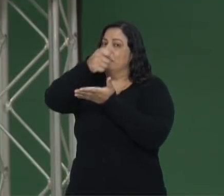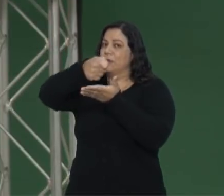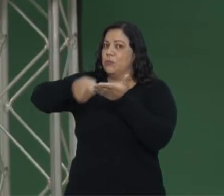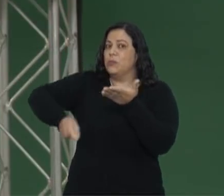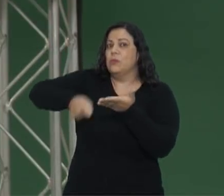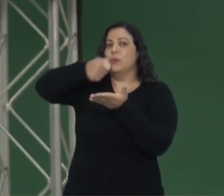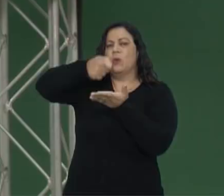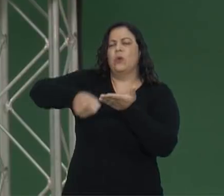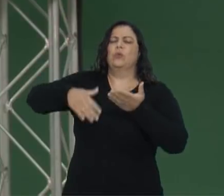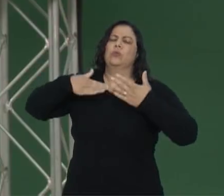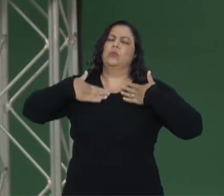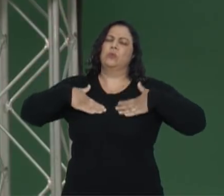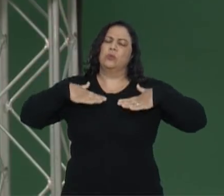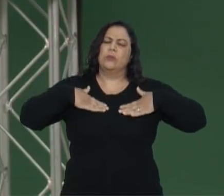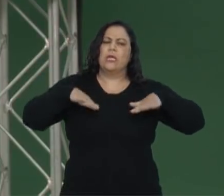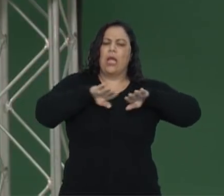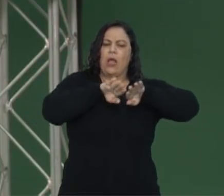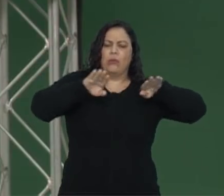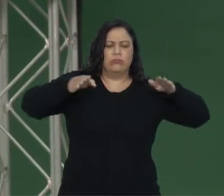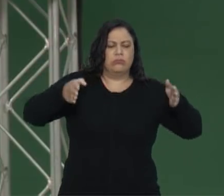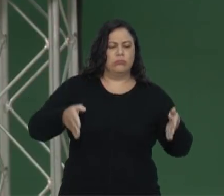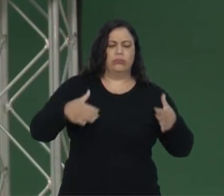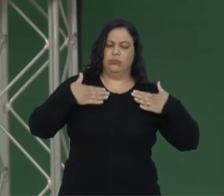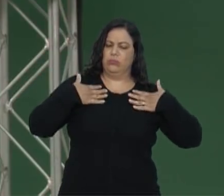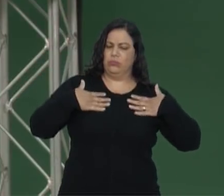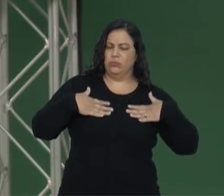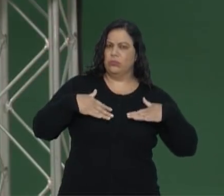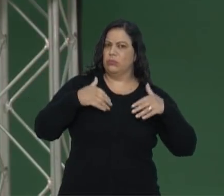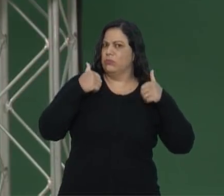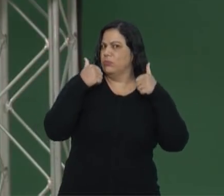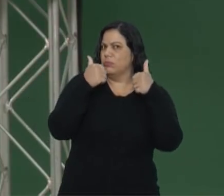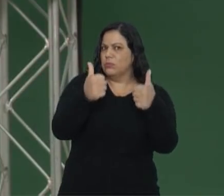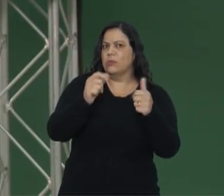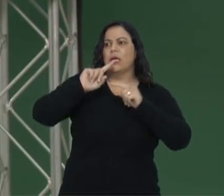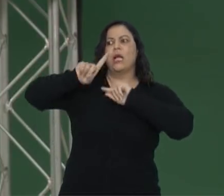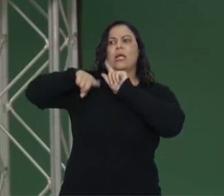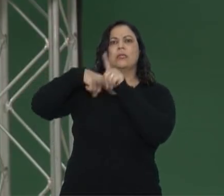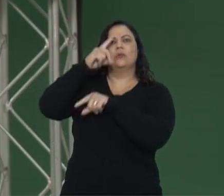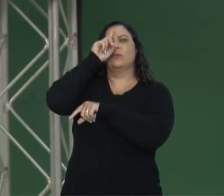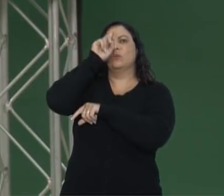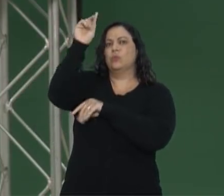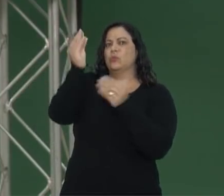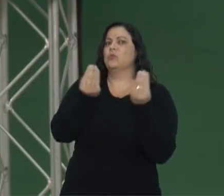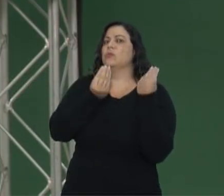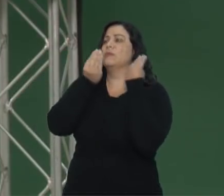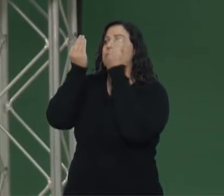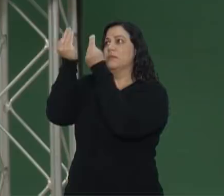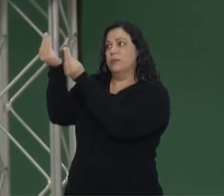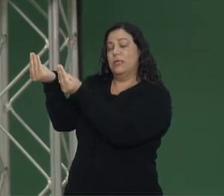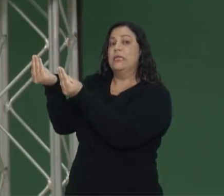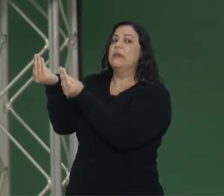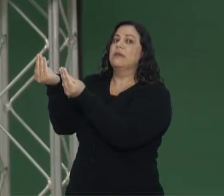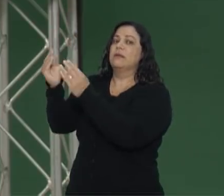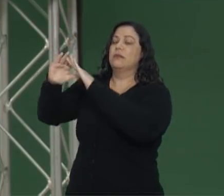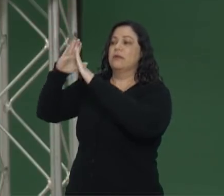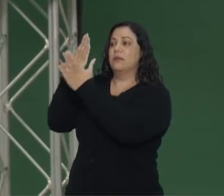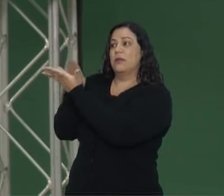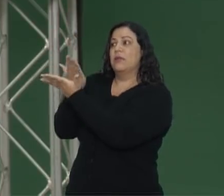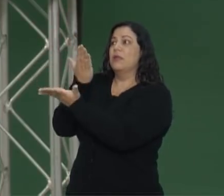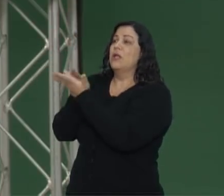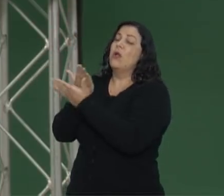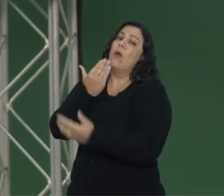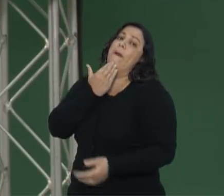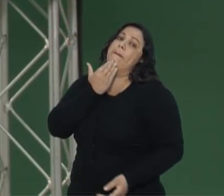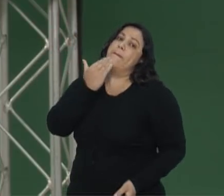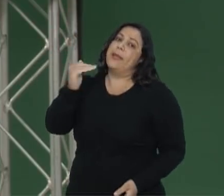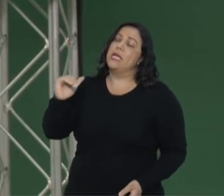no espaço, no ambiente adequado que eu mencionei e quando for a data para entregar, leve ou peça para um